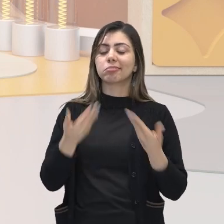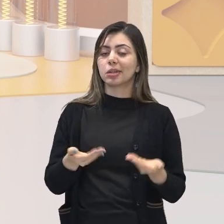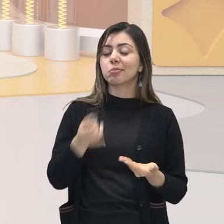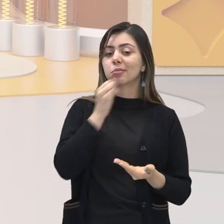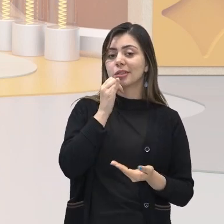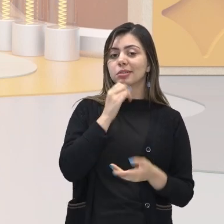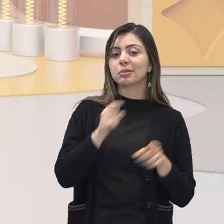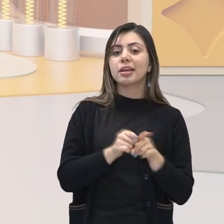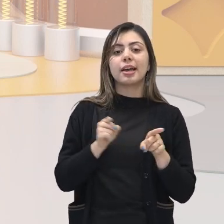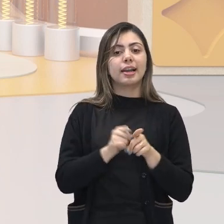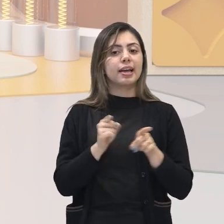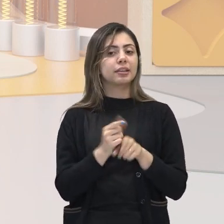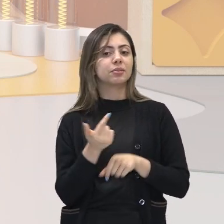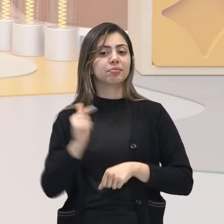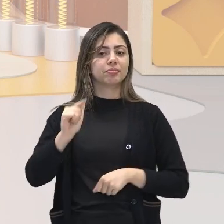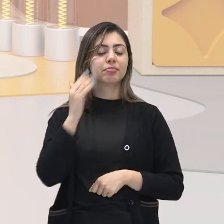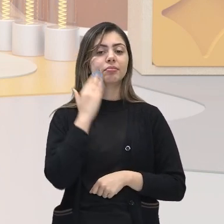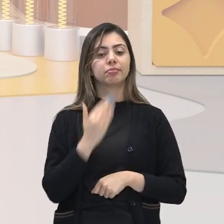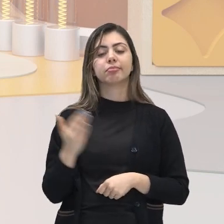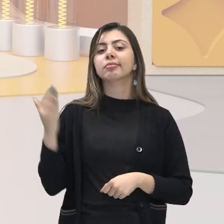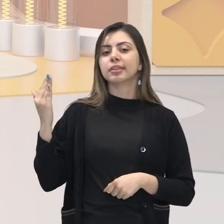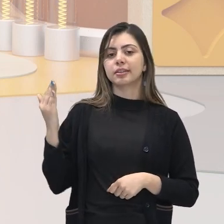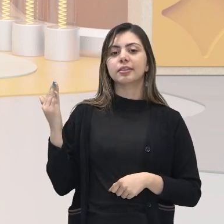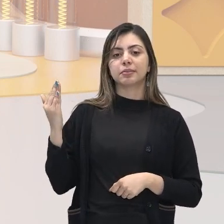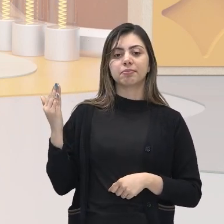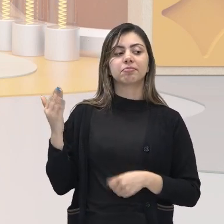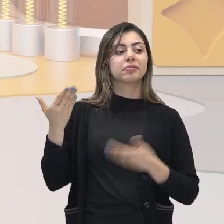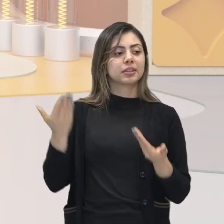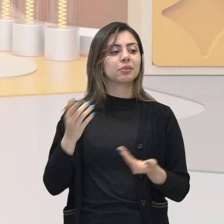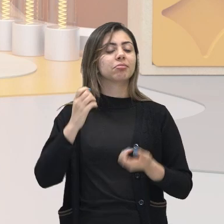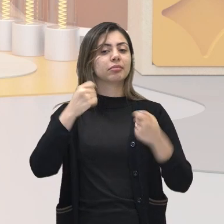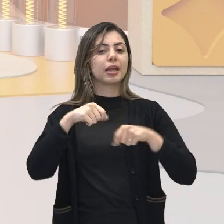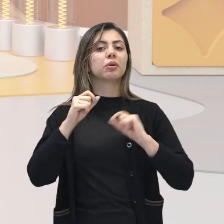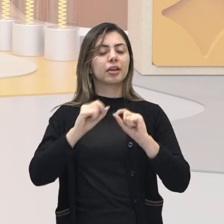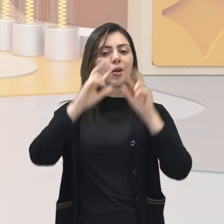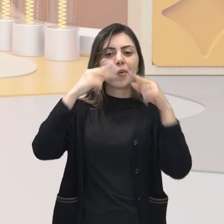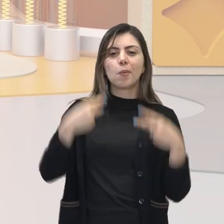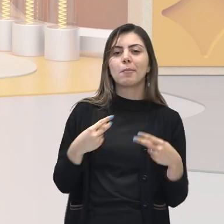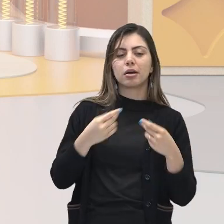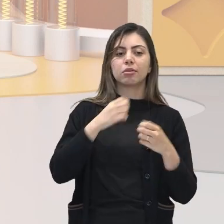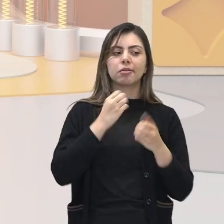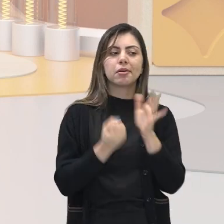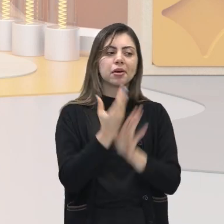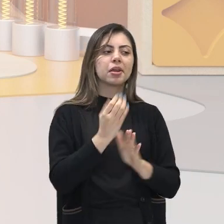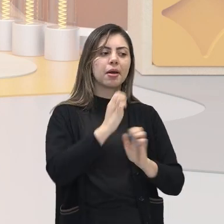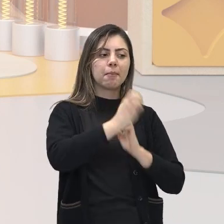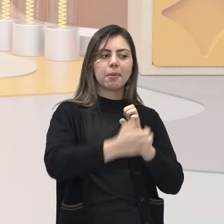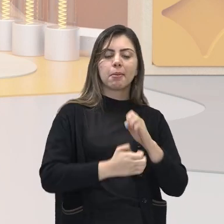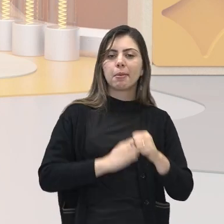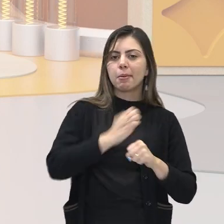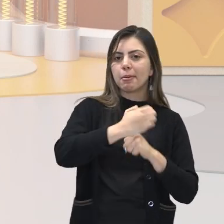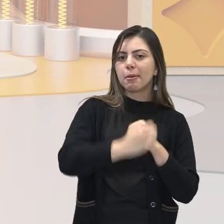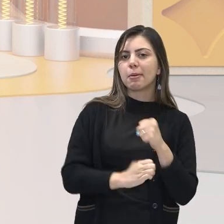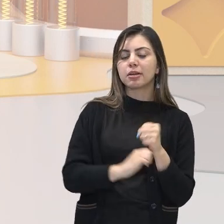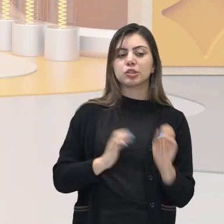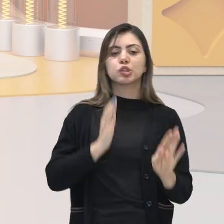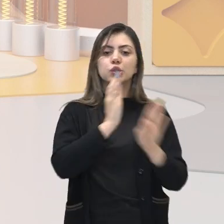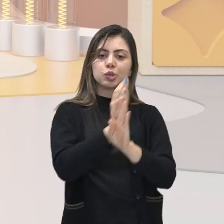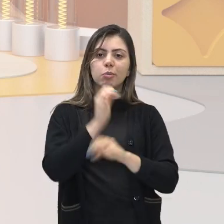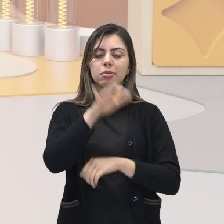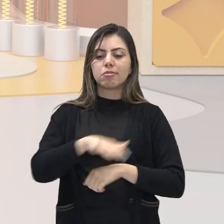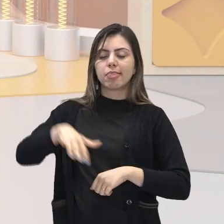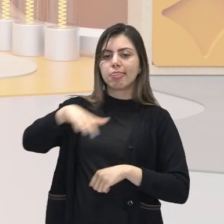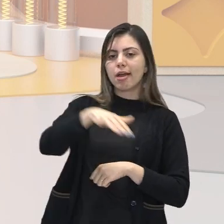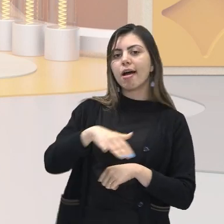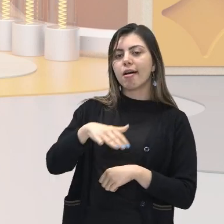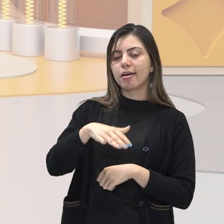exemplo, ainda a questão da descoberta do elétron, quando o homem começa a avançar ainda mais no campo quântico, no campo da observação daquilo